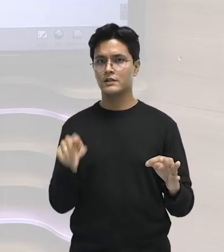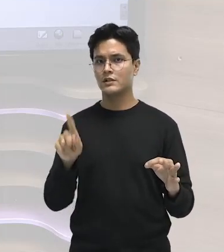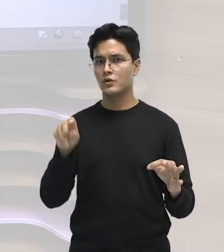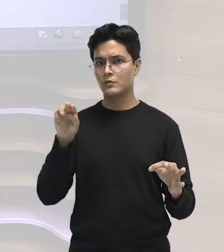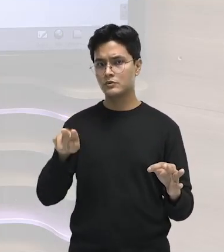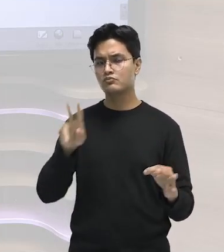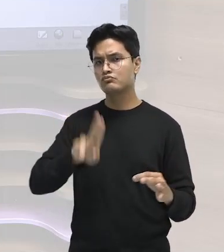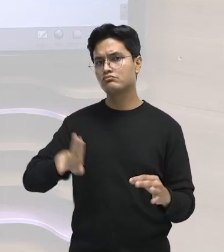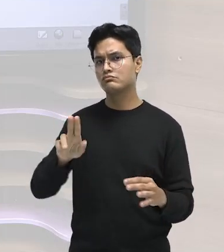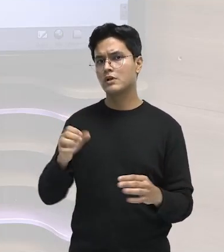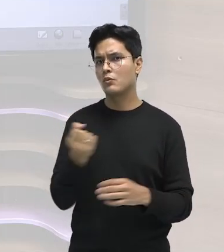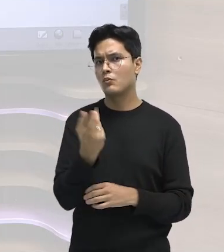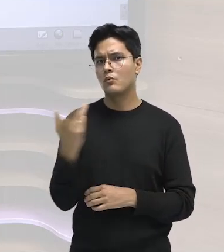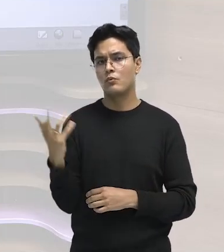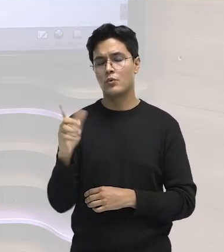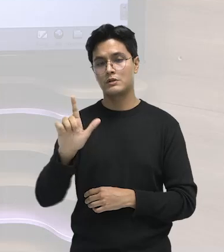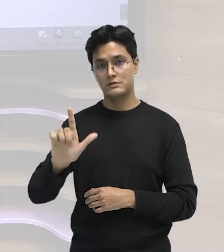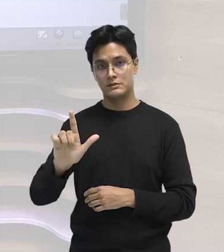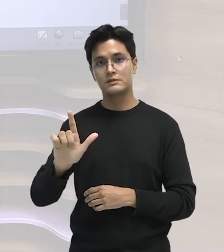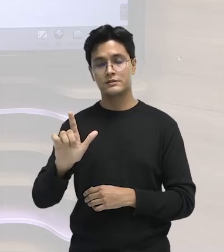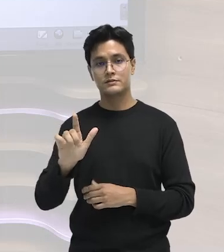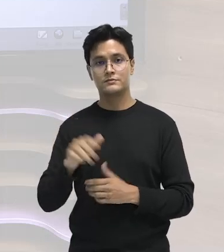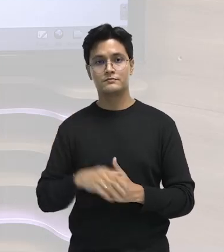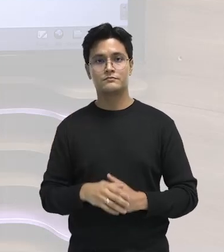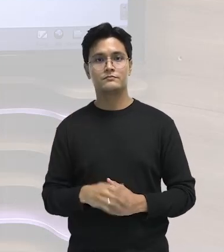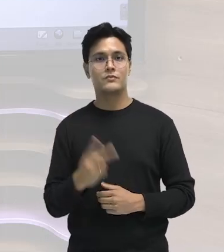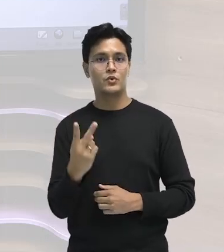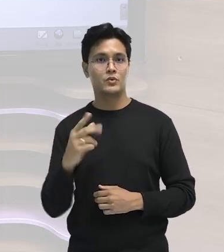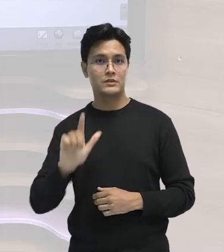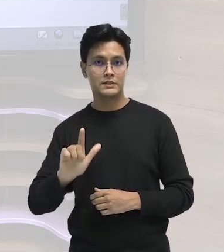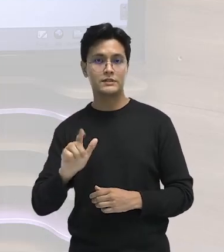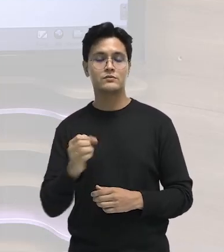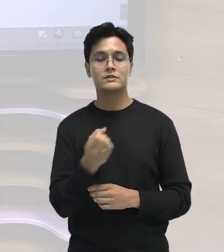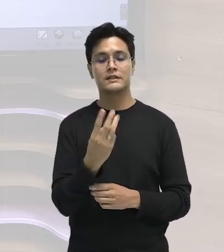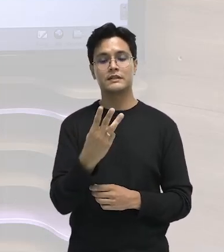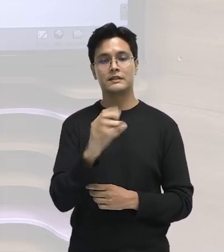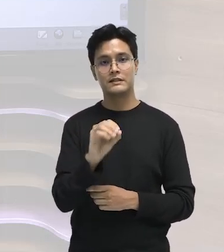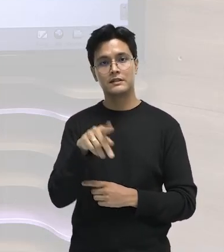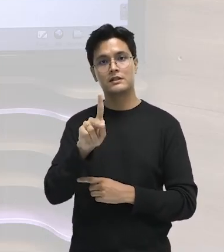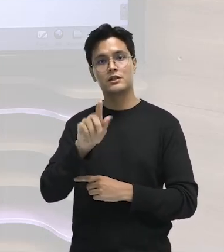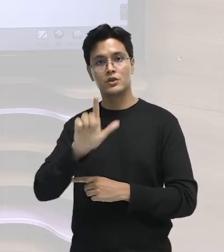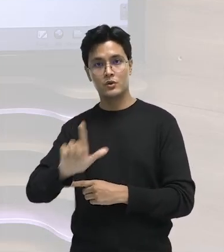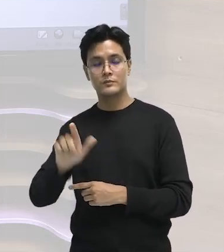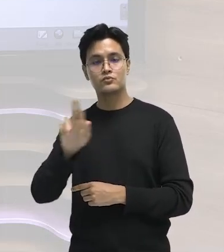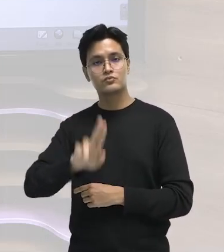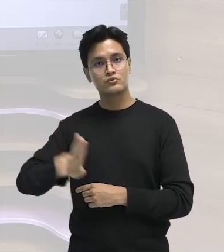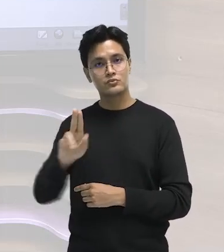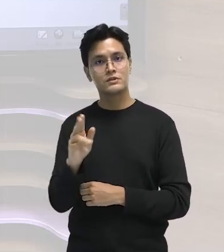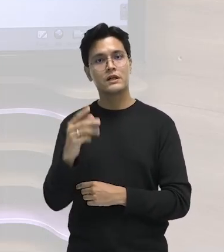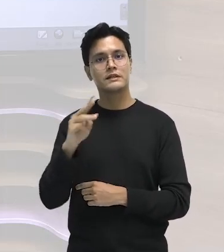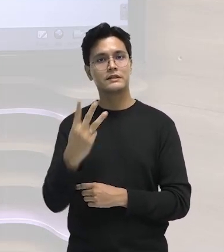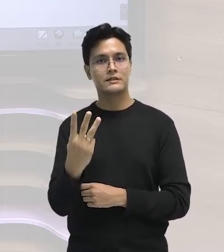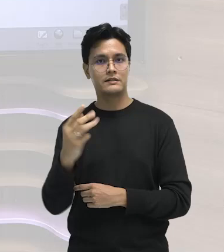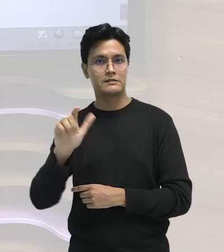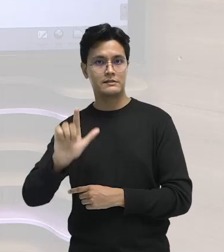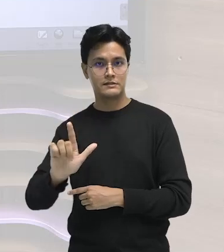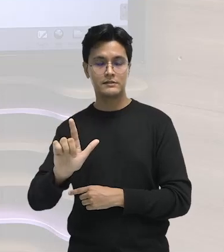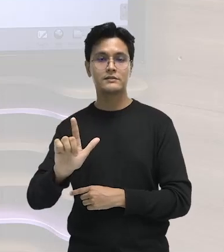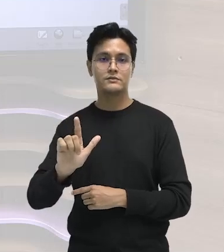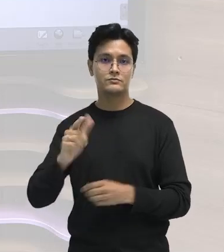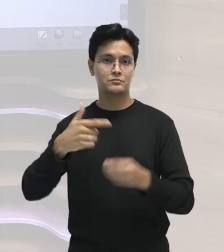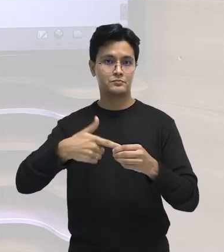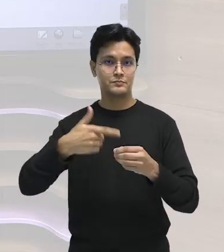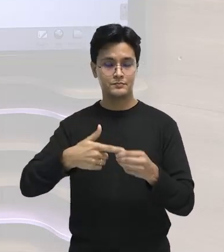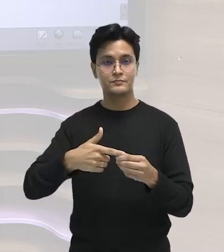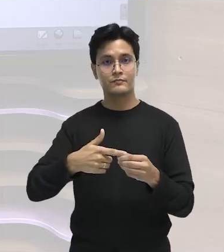litros. Para percorrer 30 quilômetros, ele vai gastar 3 litros. Para percorrer 40